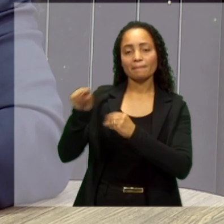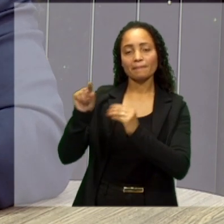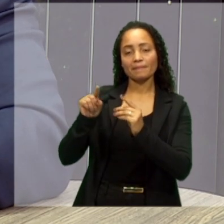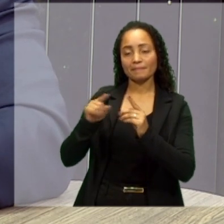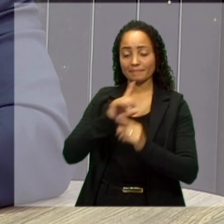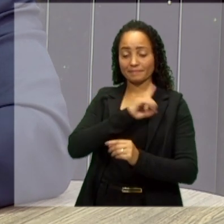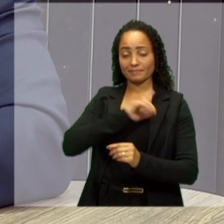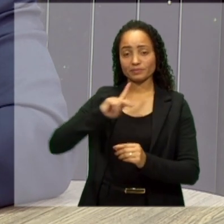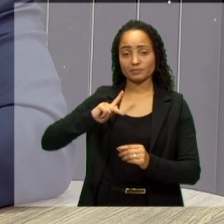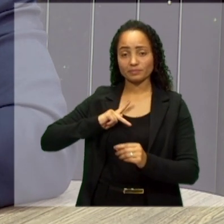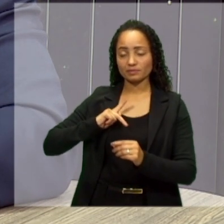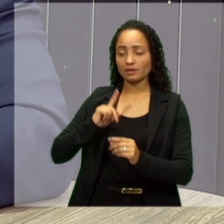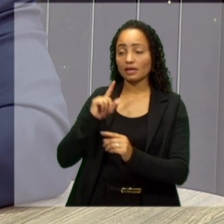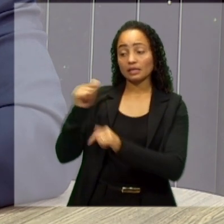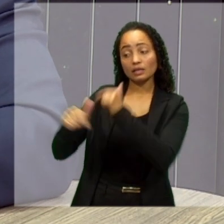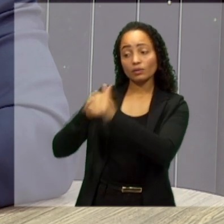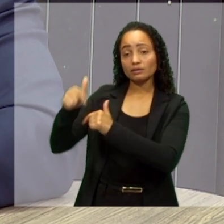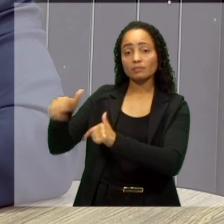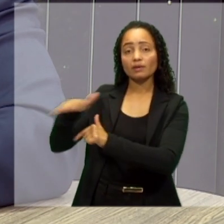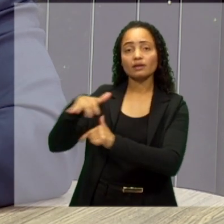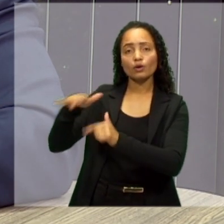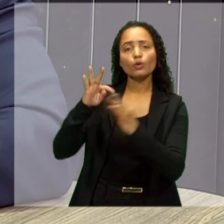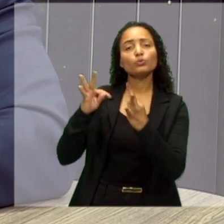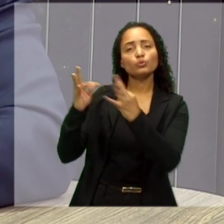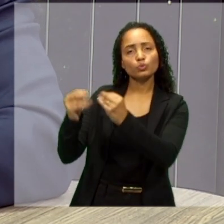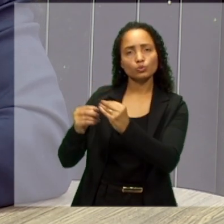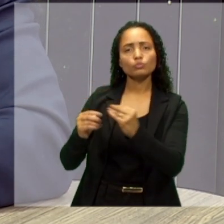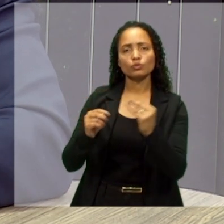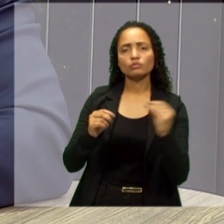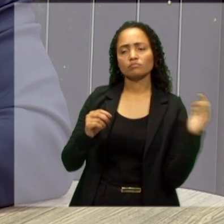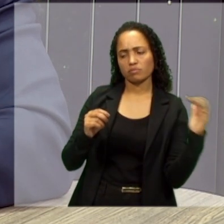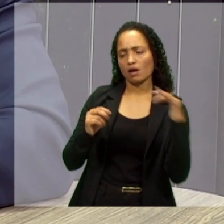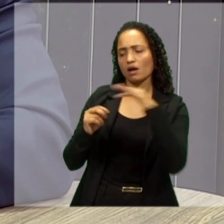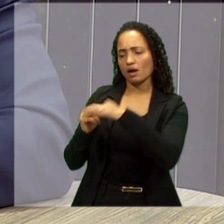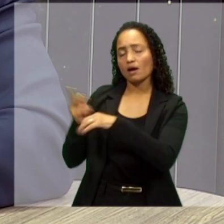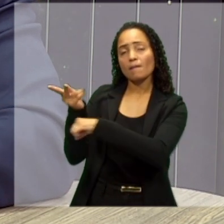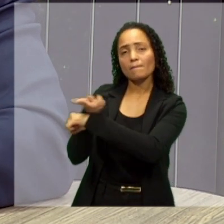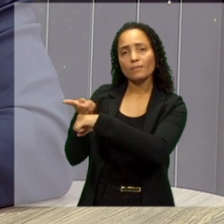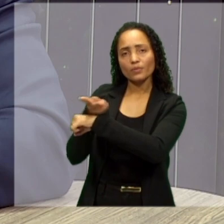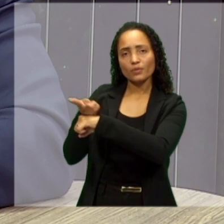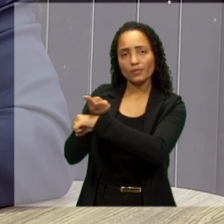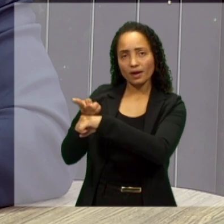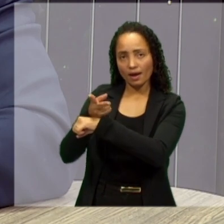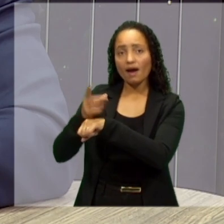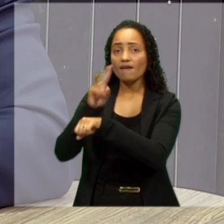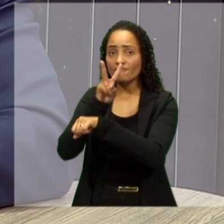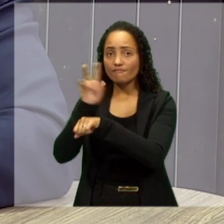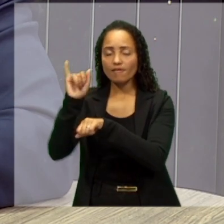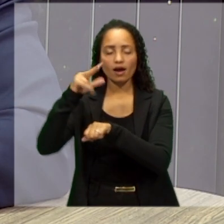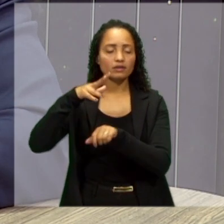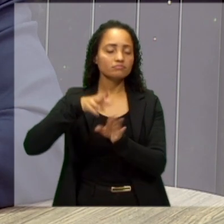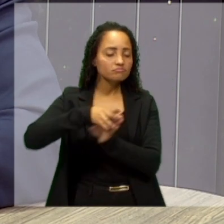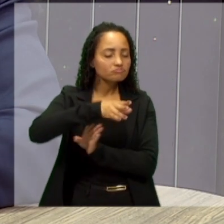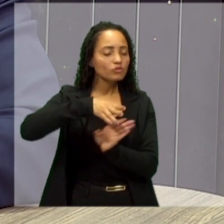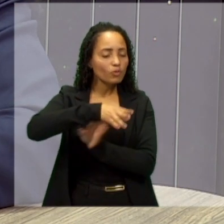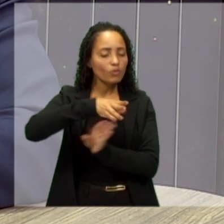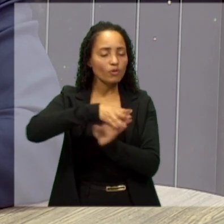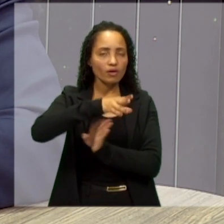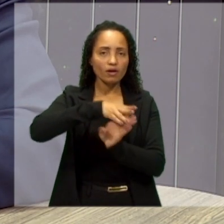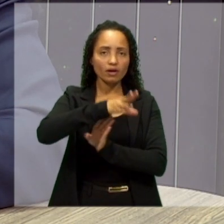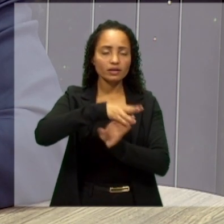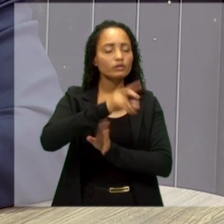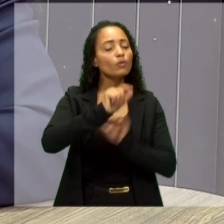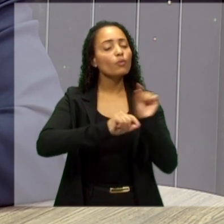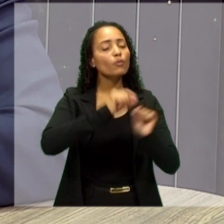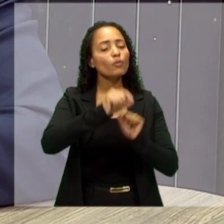caso em específico, todo mundo que procurar a Defensoria Pública vai sair orientado juridicamente do que